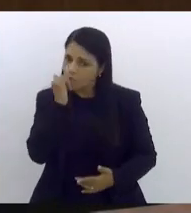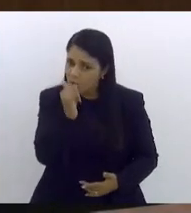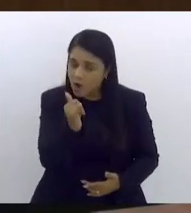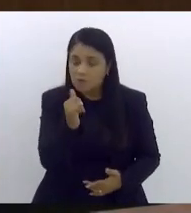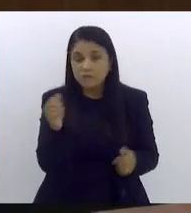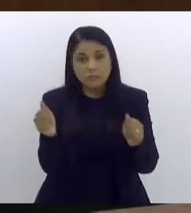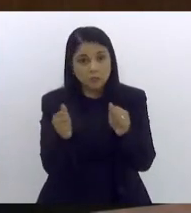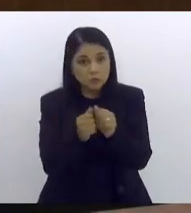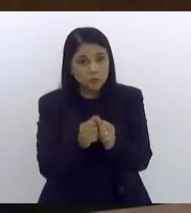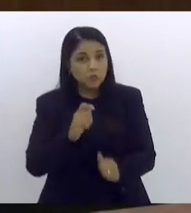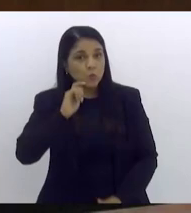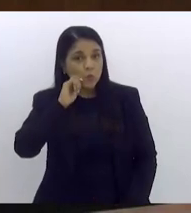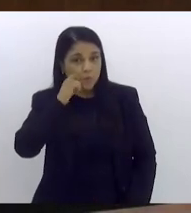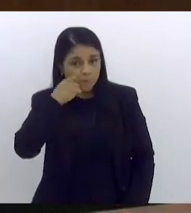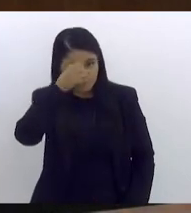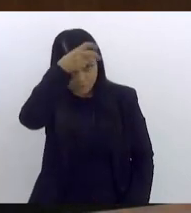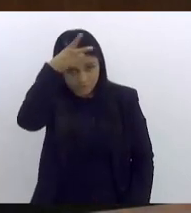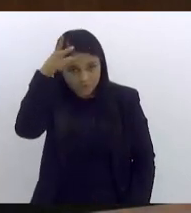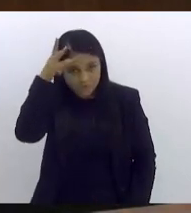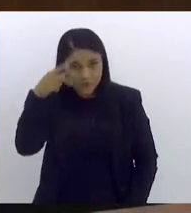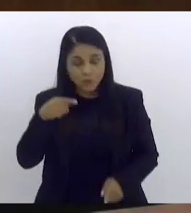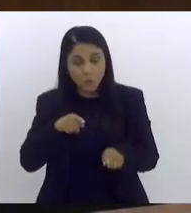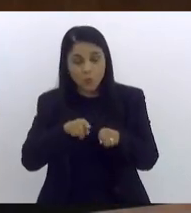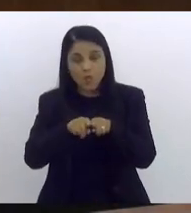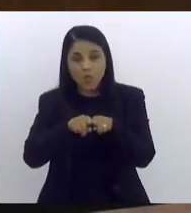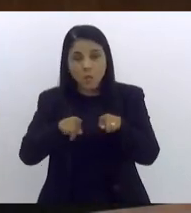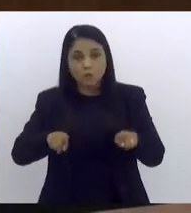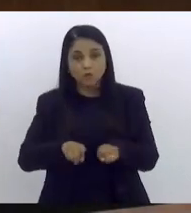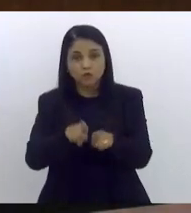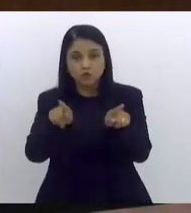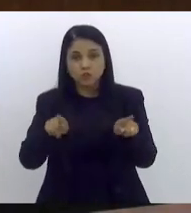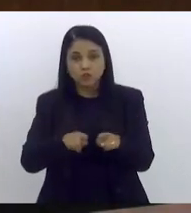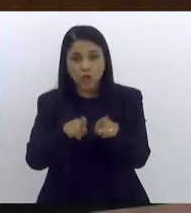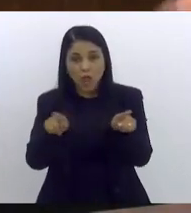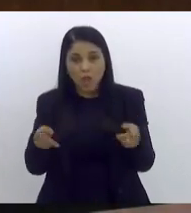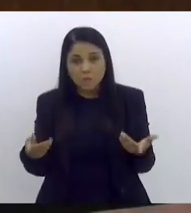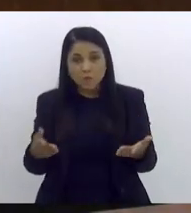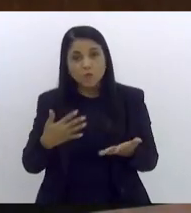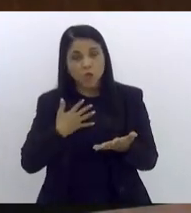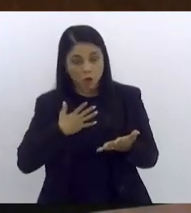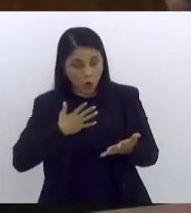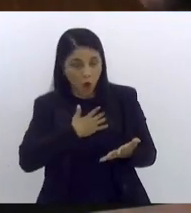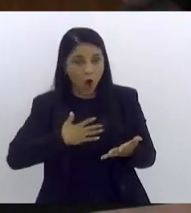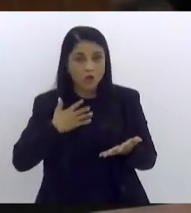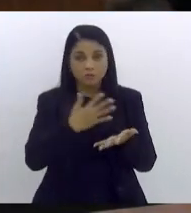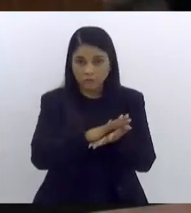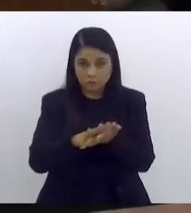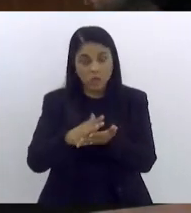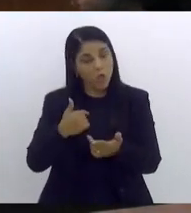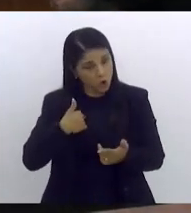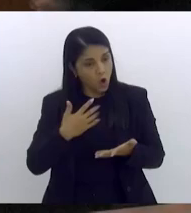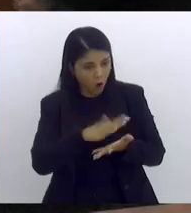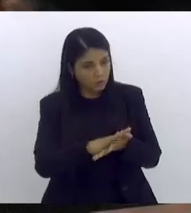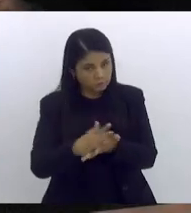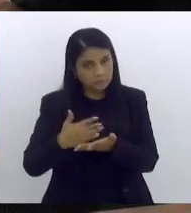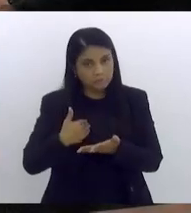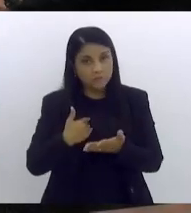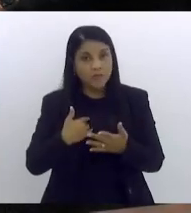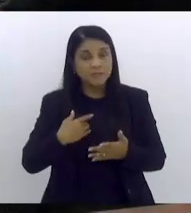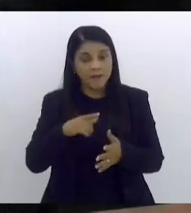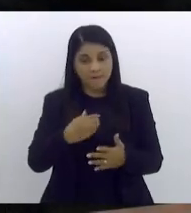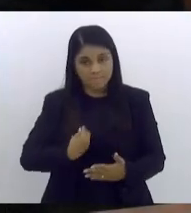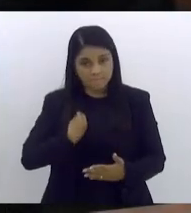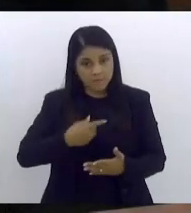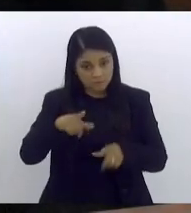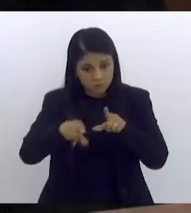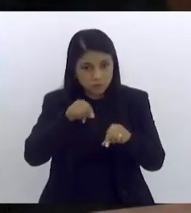Paes são irmãos siameses. Os dois adoram samba, o carnaval. Não que a gente não goste do carnaval, mas a vida tem que ter prioridade. Nós perdemos